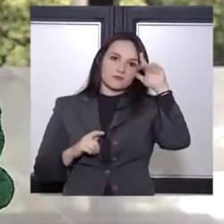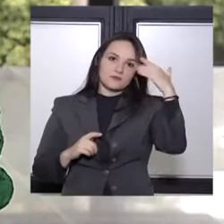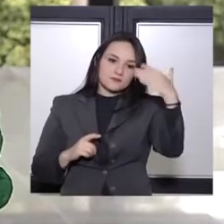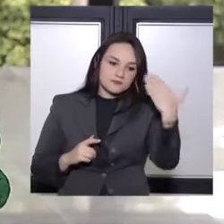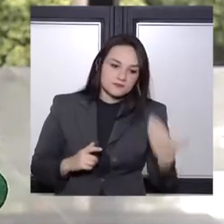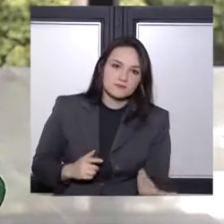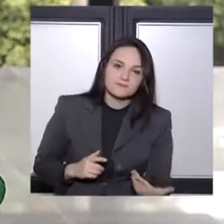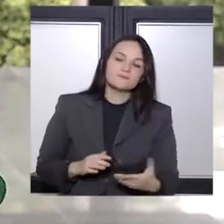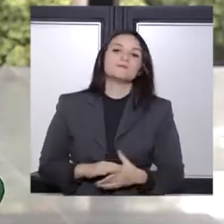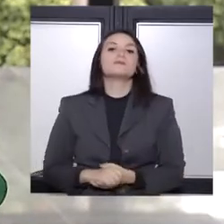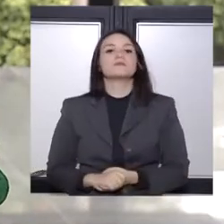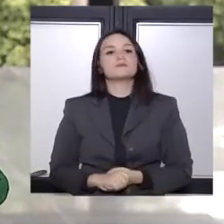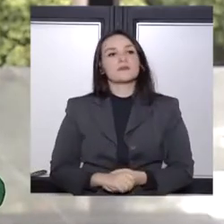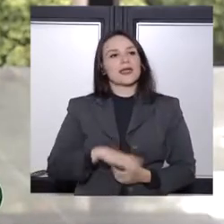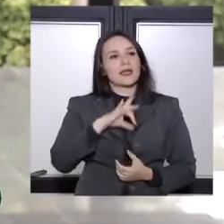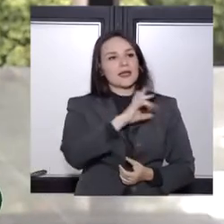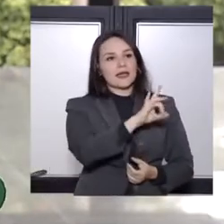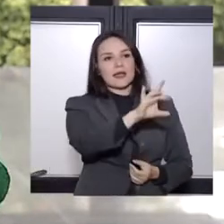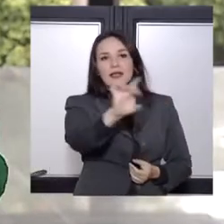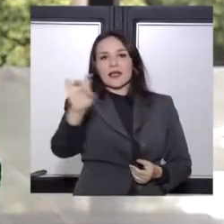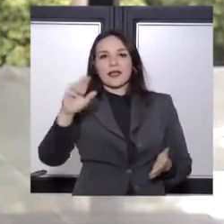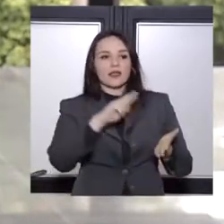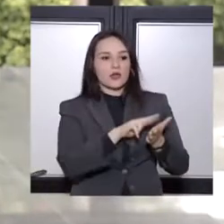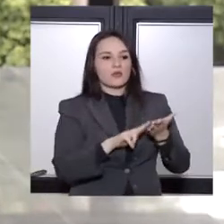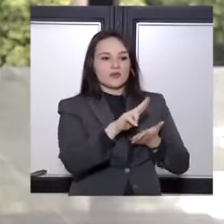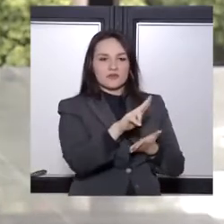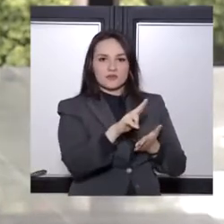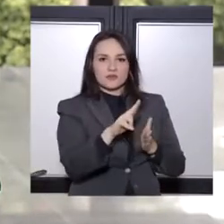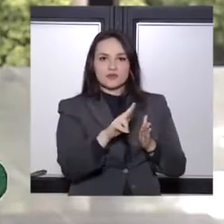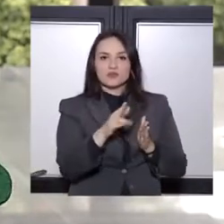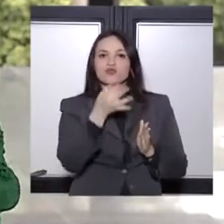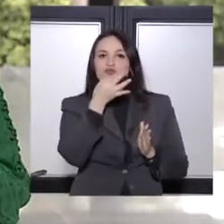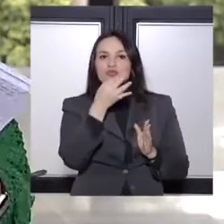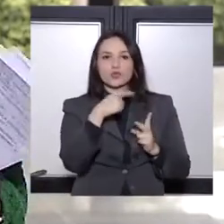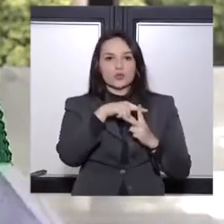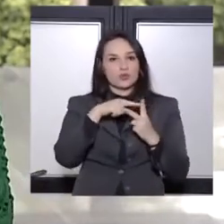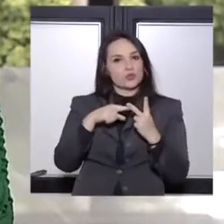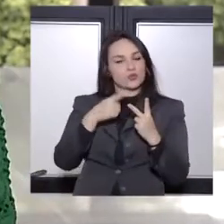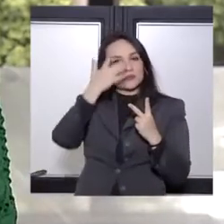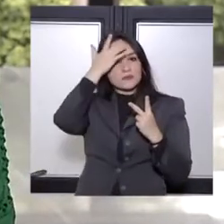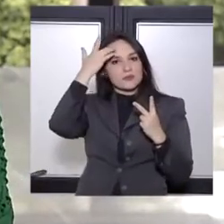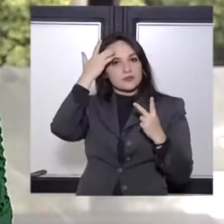Cada universidade fez a indicação de 2 pessoas, né?